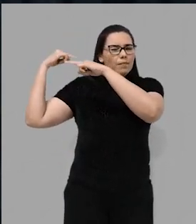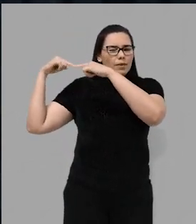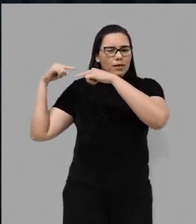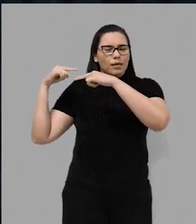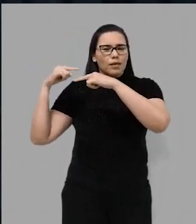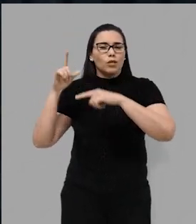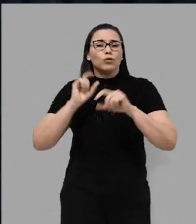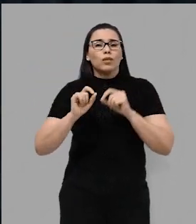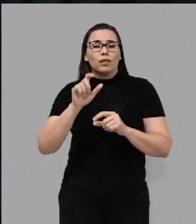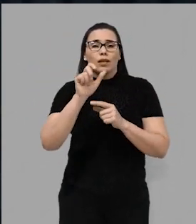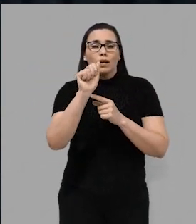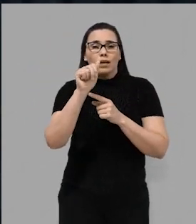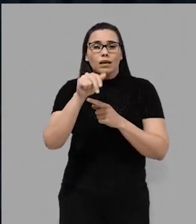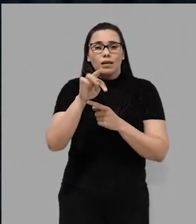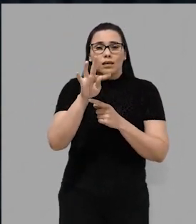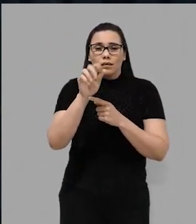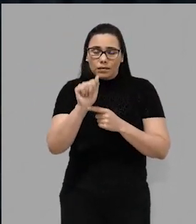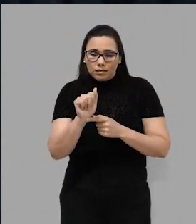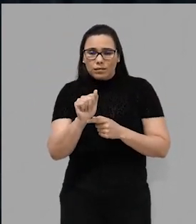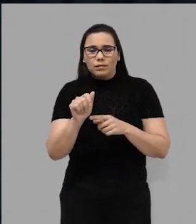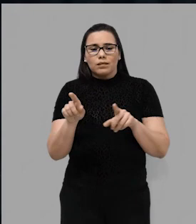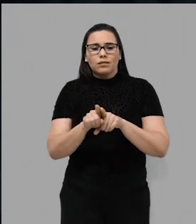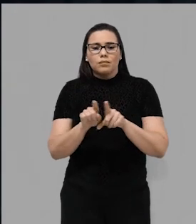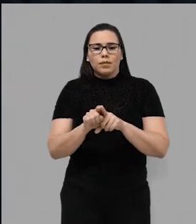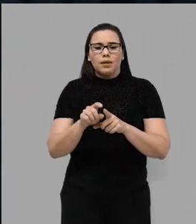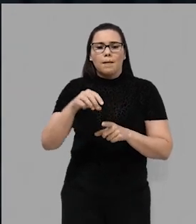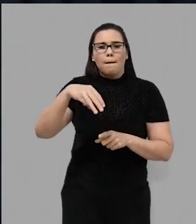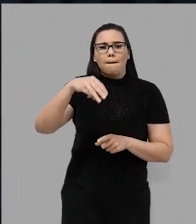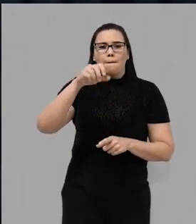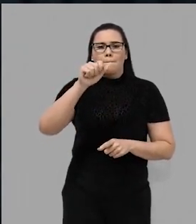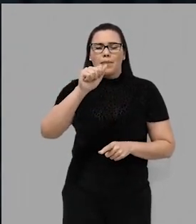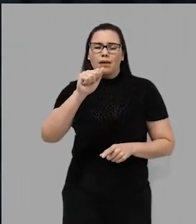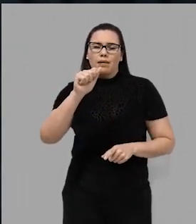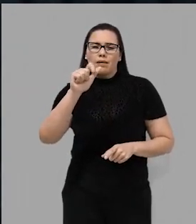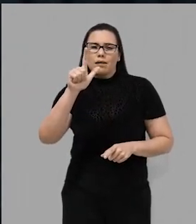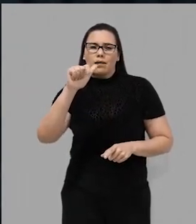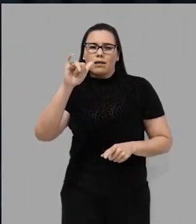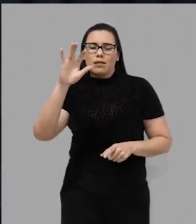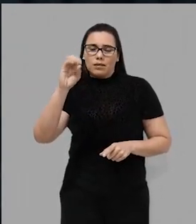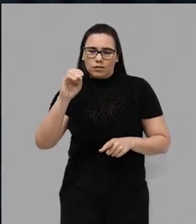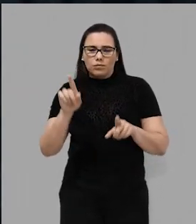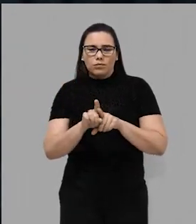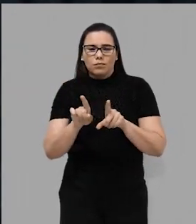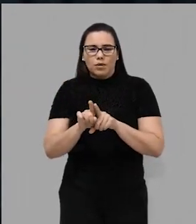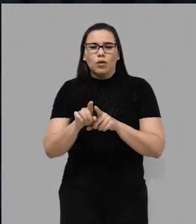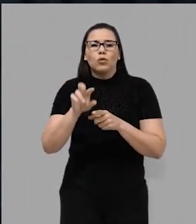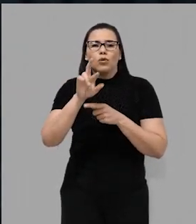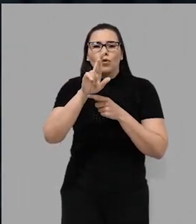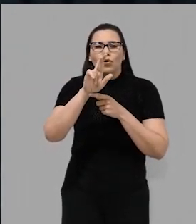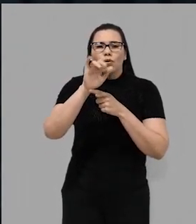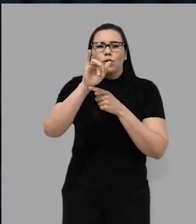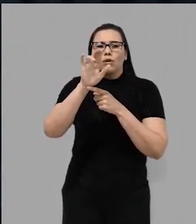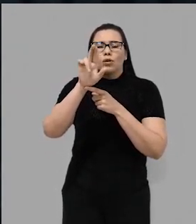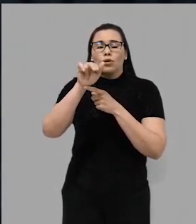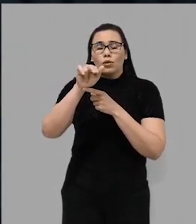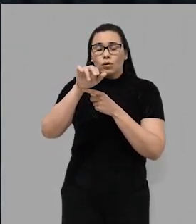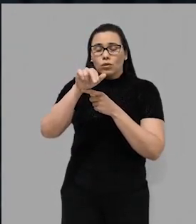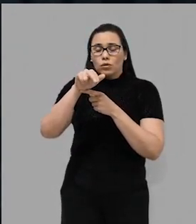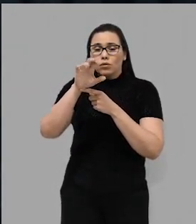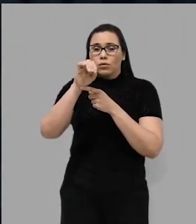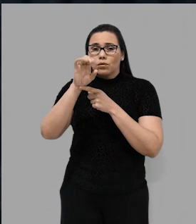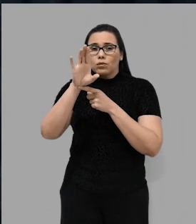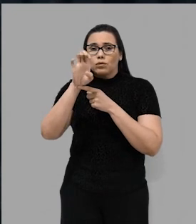tapim-malaio, do rinoceronte de 1 chifre e do rinoceronte de 2 chifres. Então, a gente consegue fazer essa